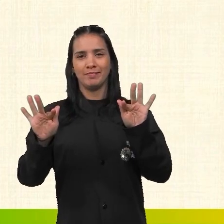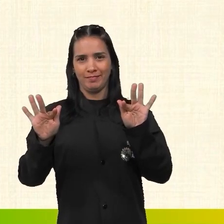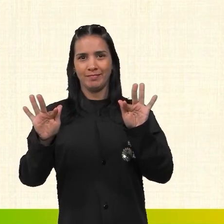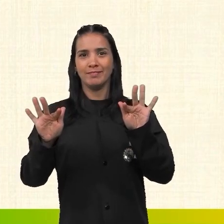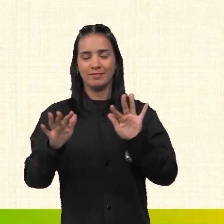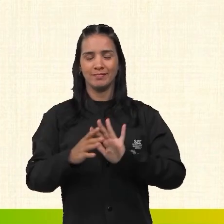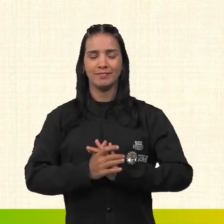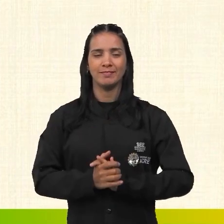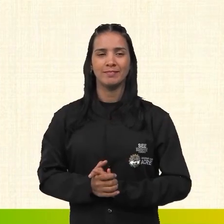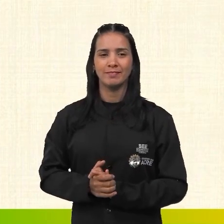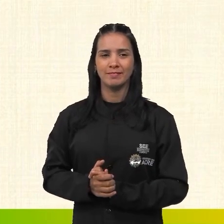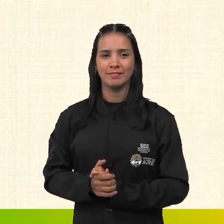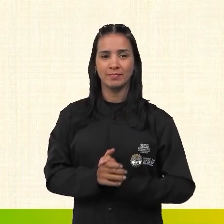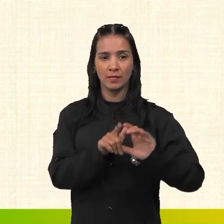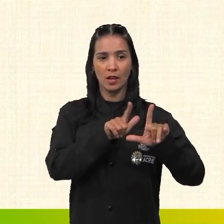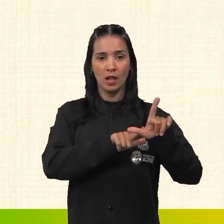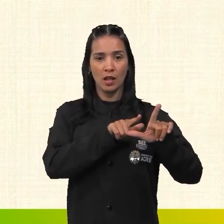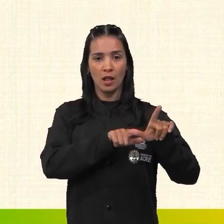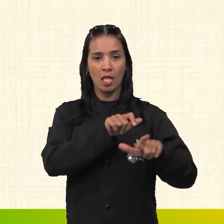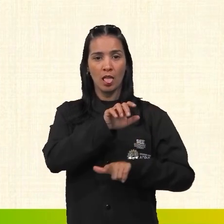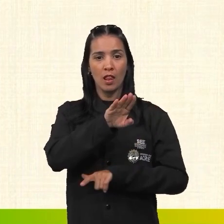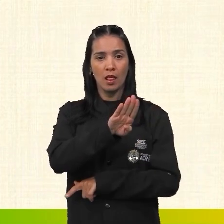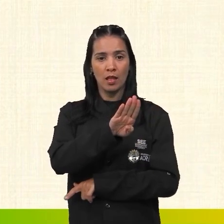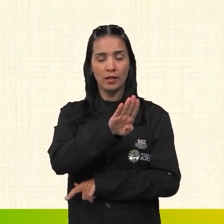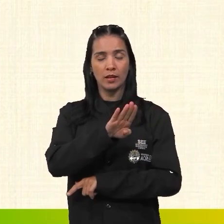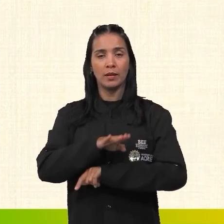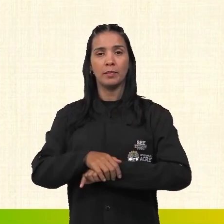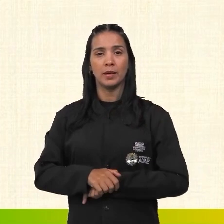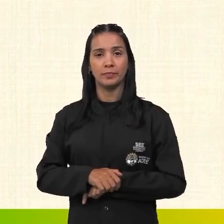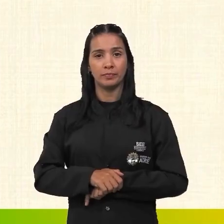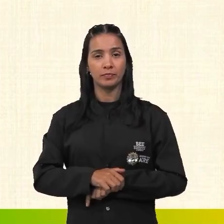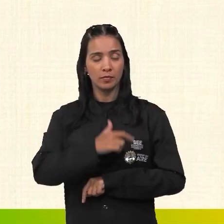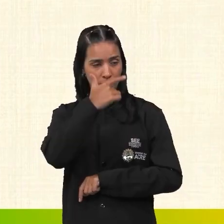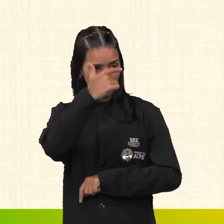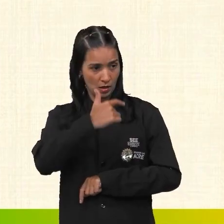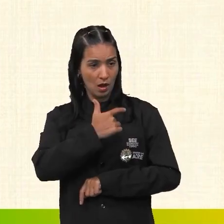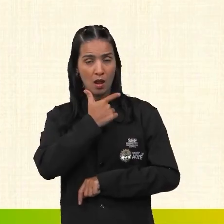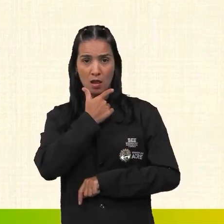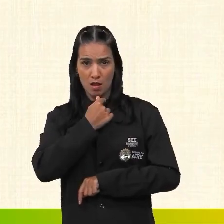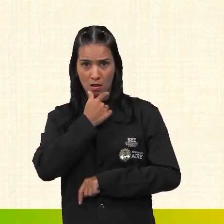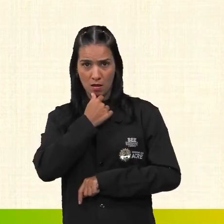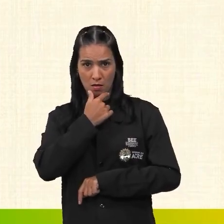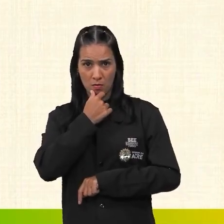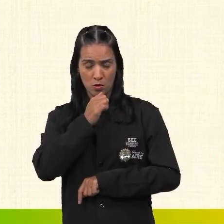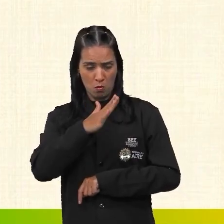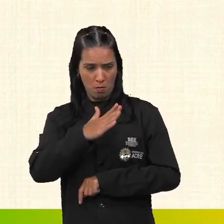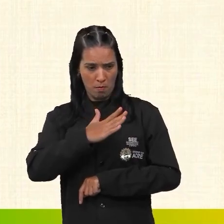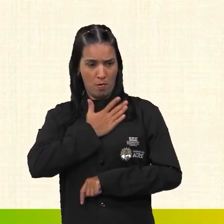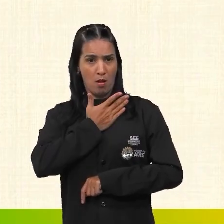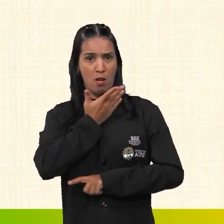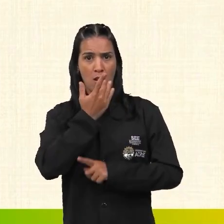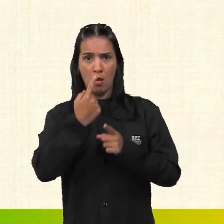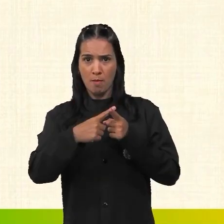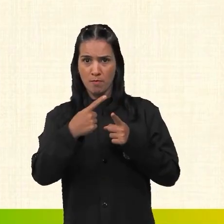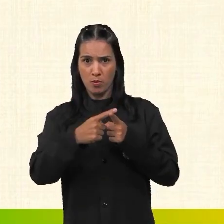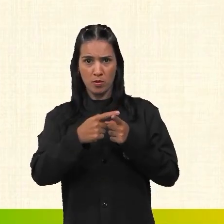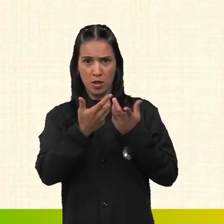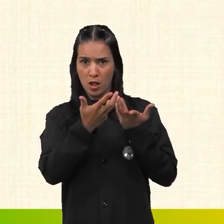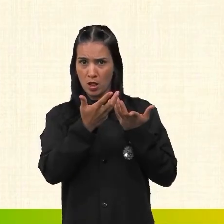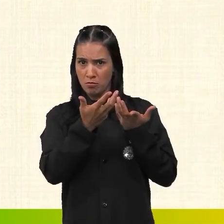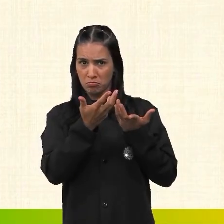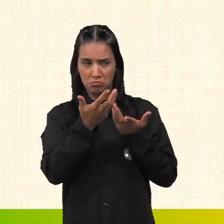tudo bem? Na letra B nós temos, Calvin fica surpreso, pois não esperava jantar salmão.